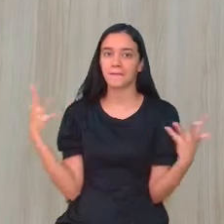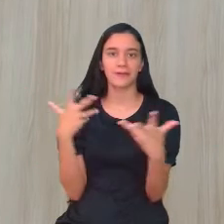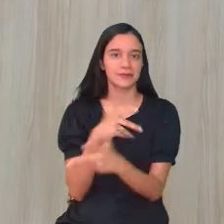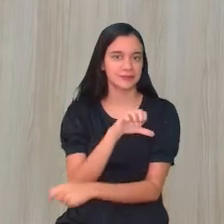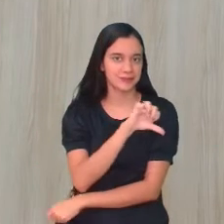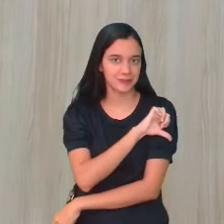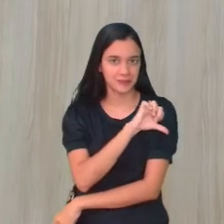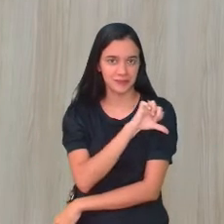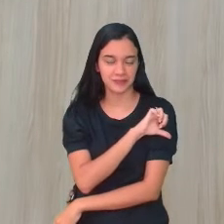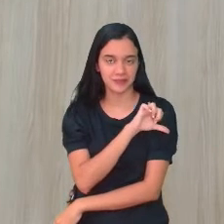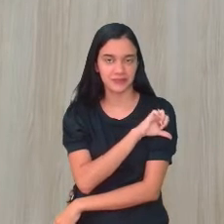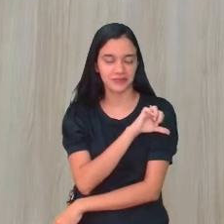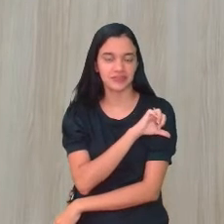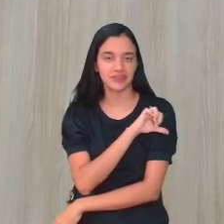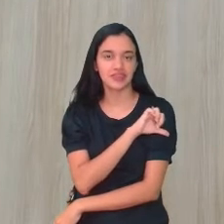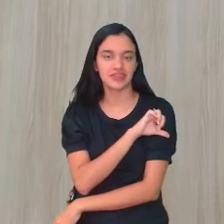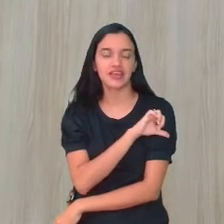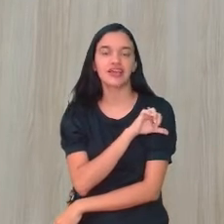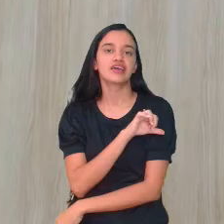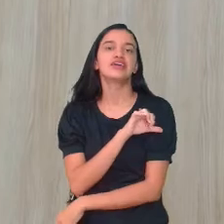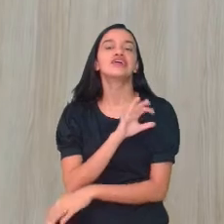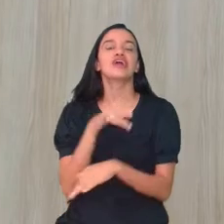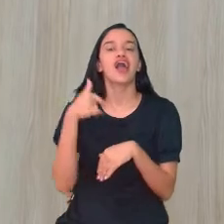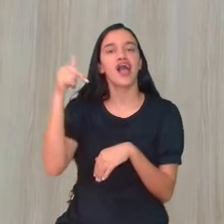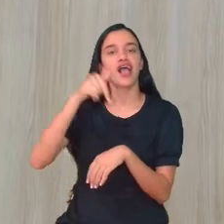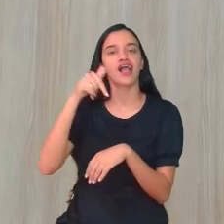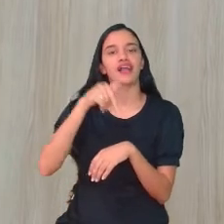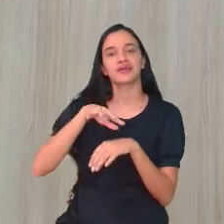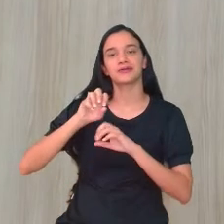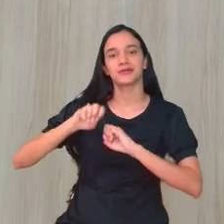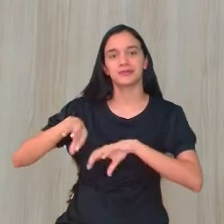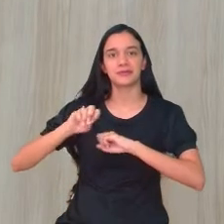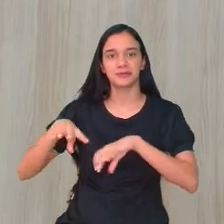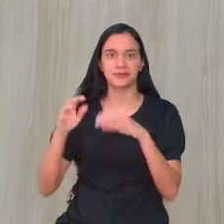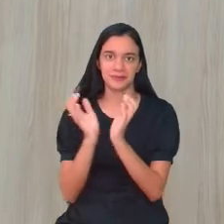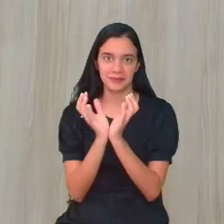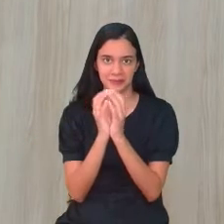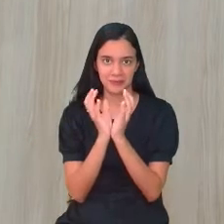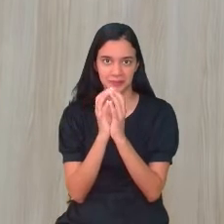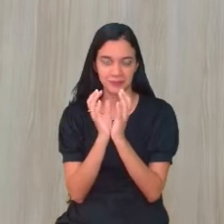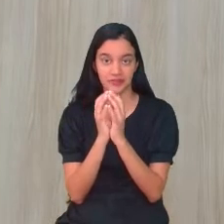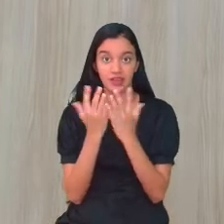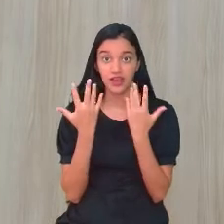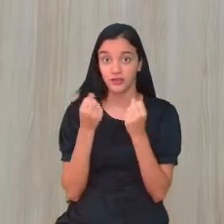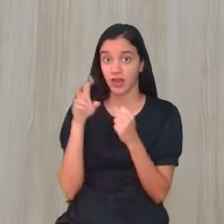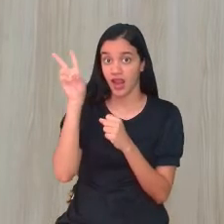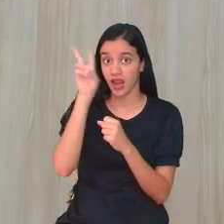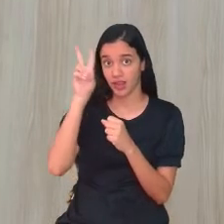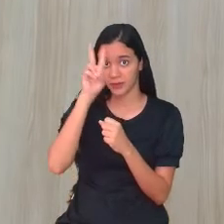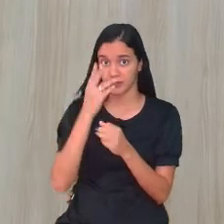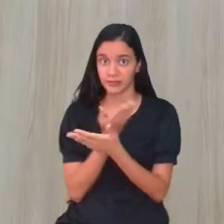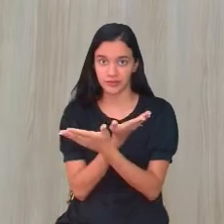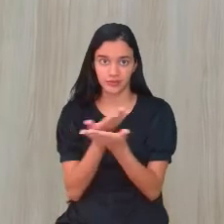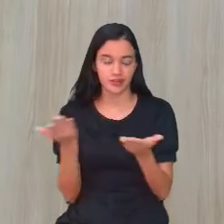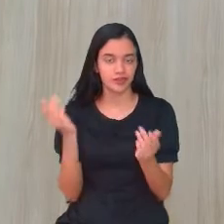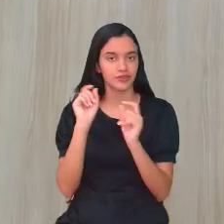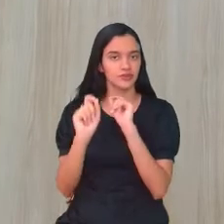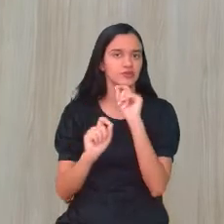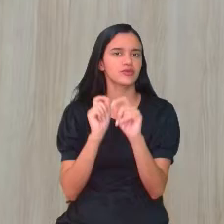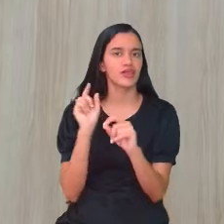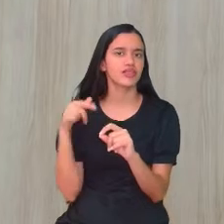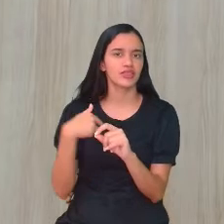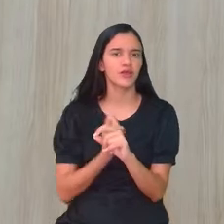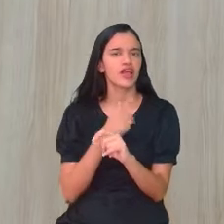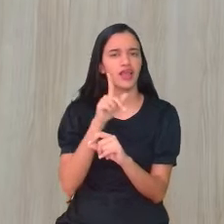do nono ano, dos anos finais, aqui pelo Educa Recife. Vamos lembrar vocês,